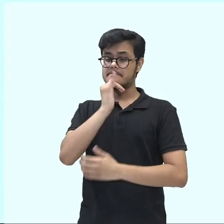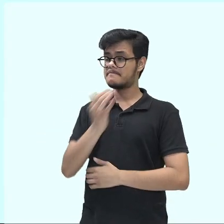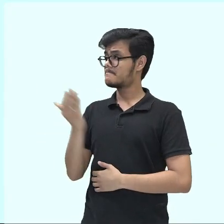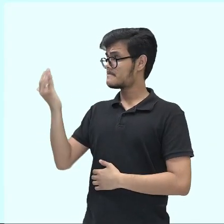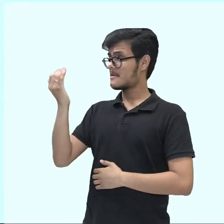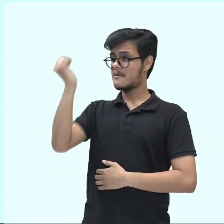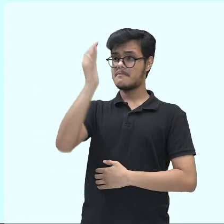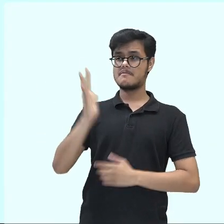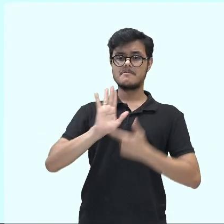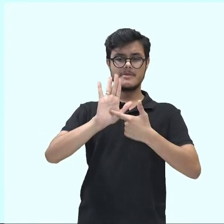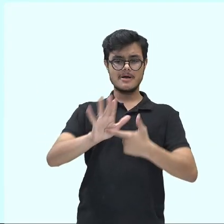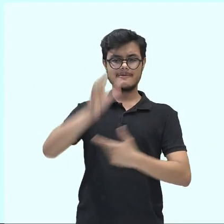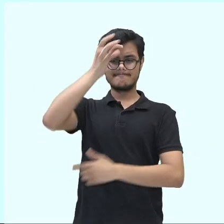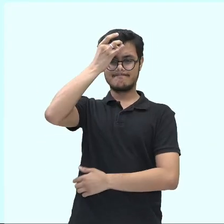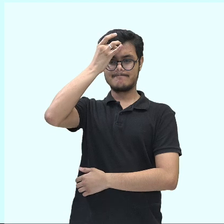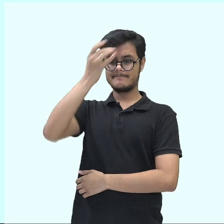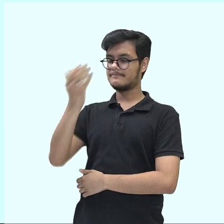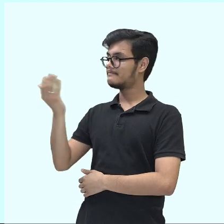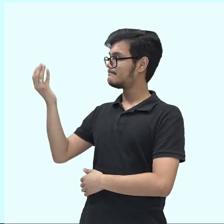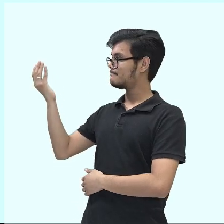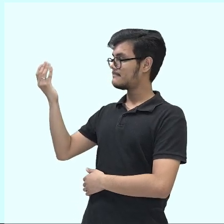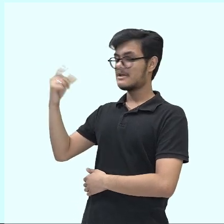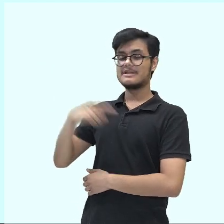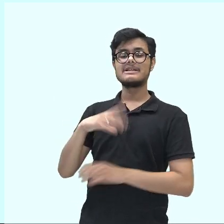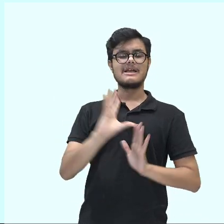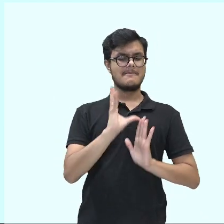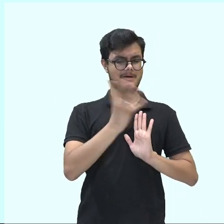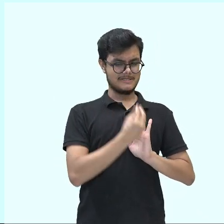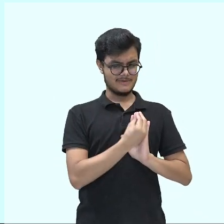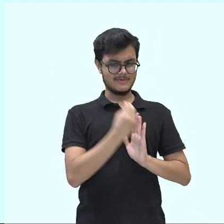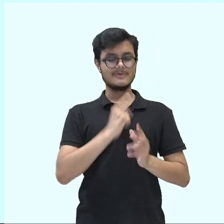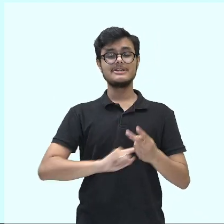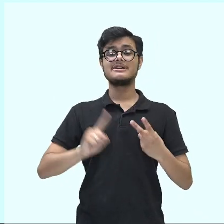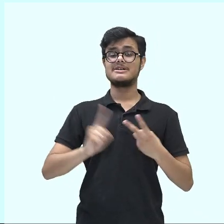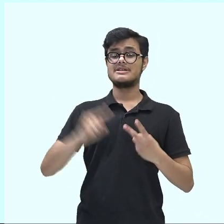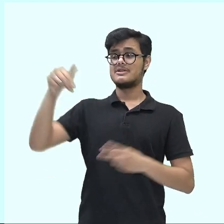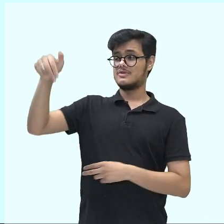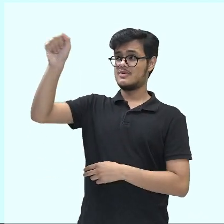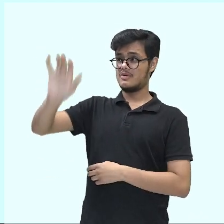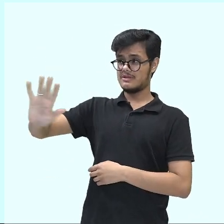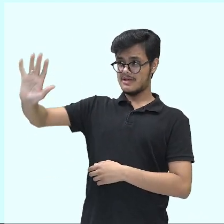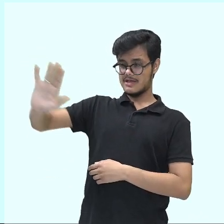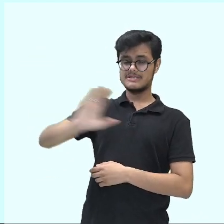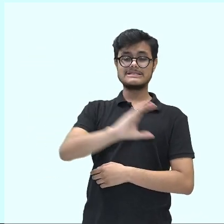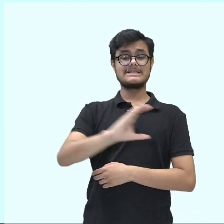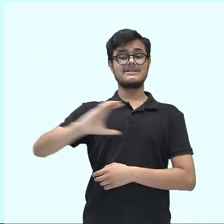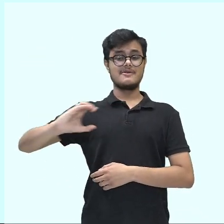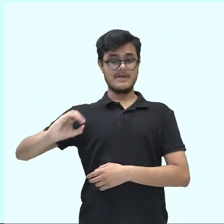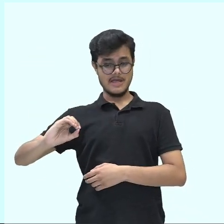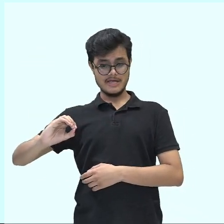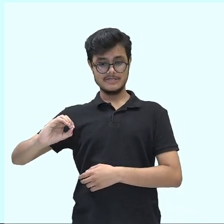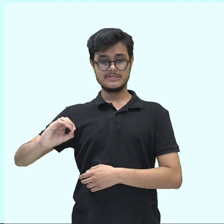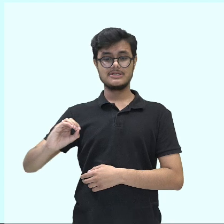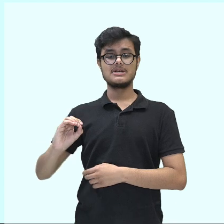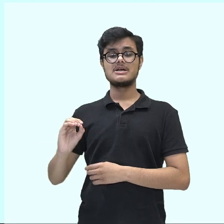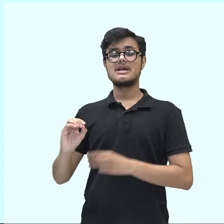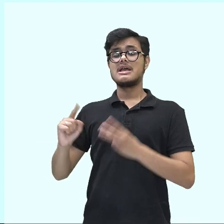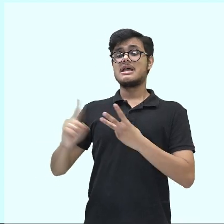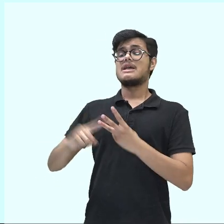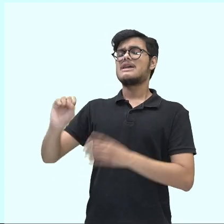mapinha para vocês fixarem, olha, região amazônica, região nordeste, centro-oeste e